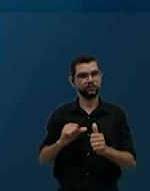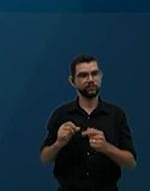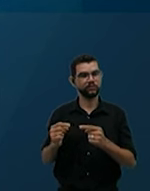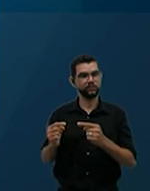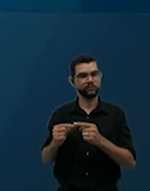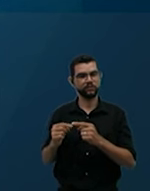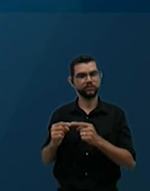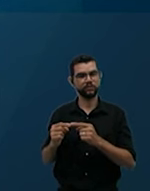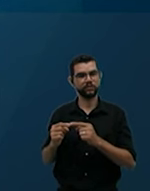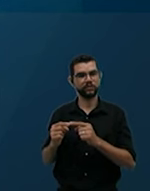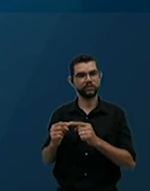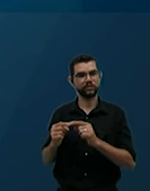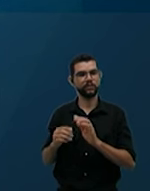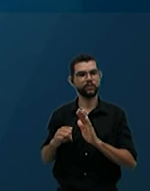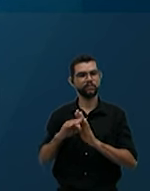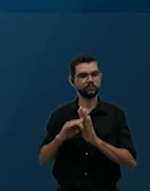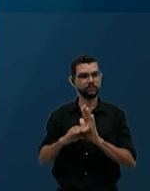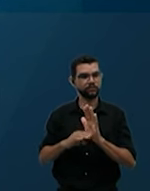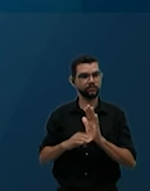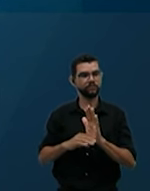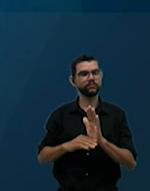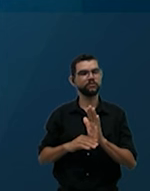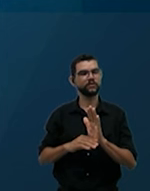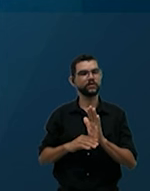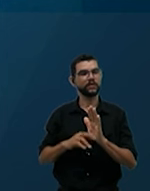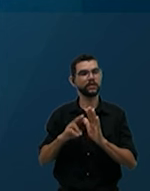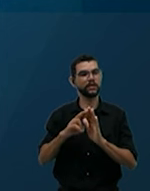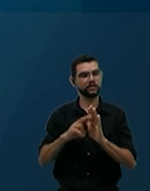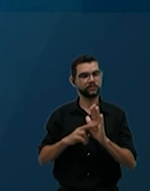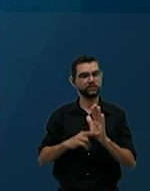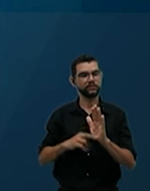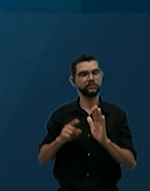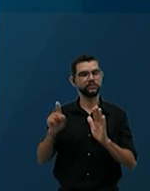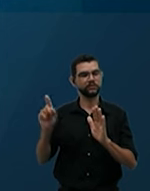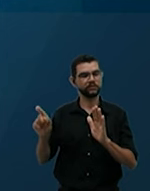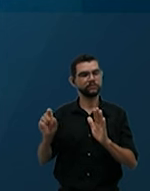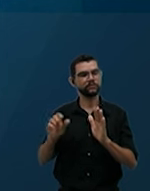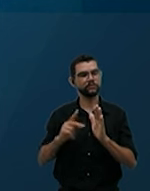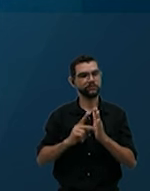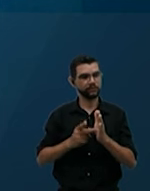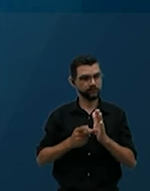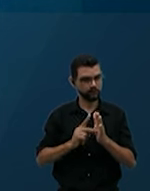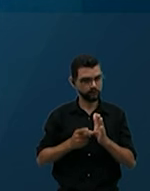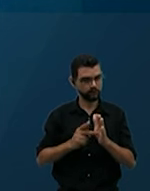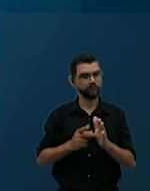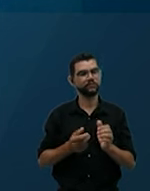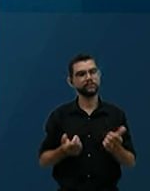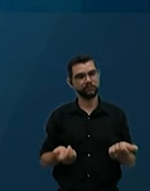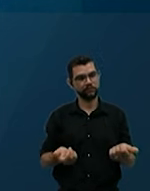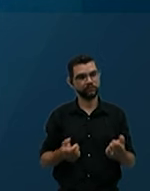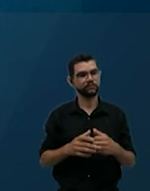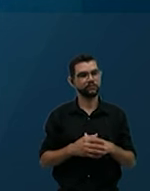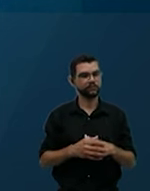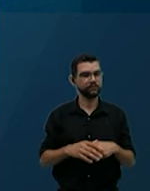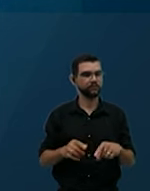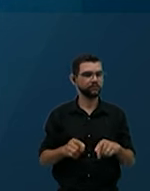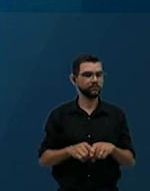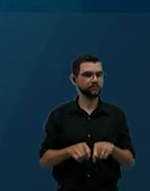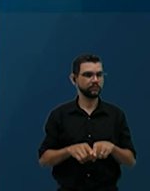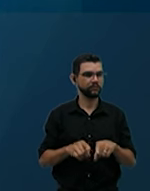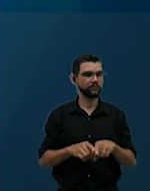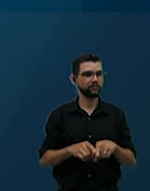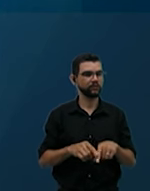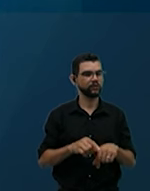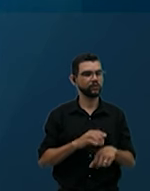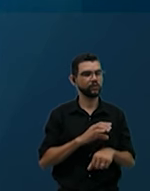disposição contida no artigo 8º, inciso 2º e 3º da Constituição Federal. Em outras palavras, o